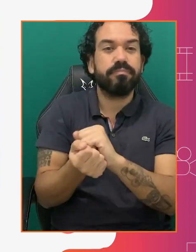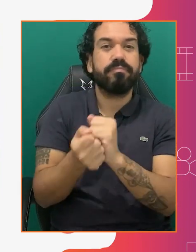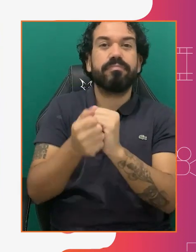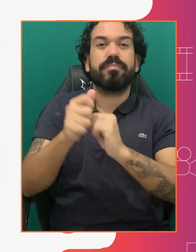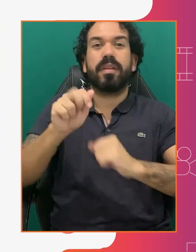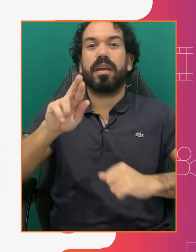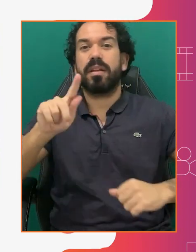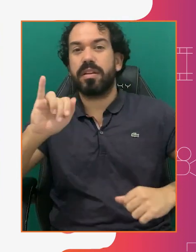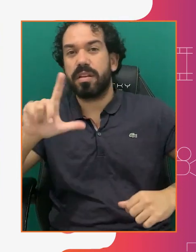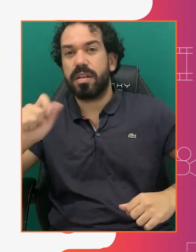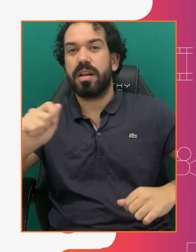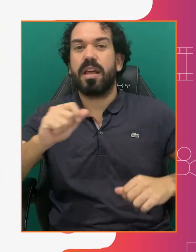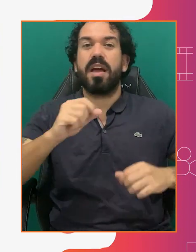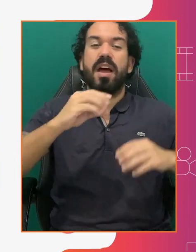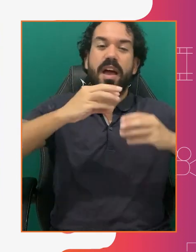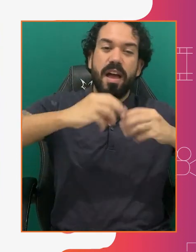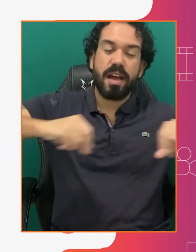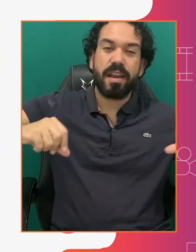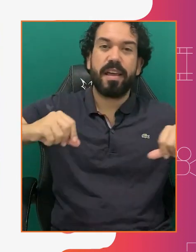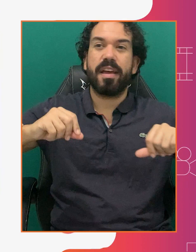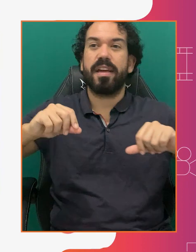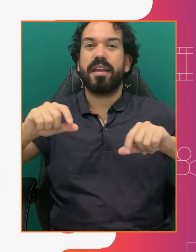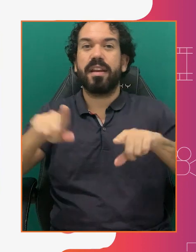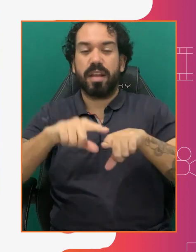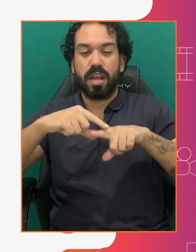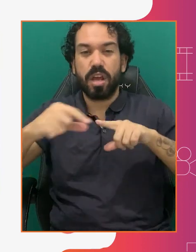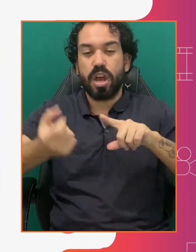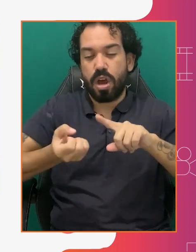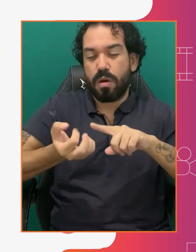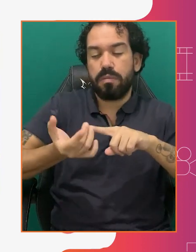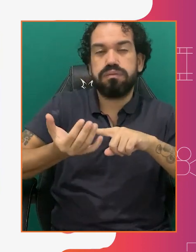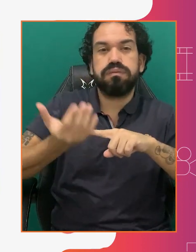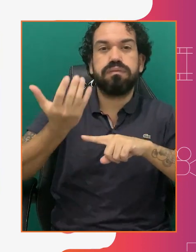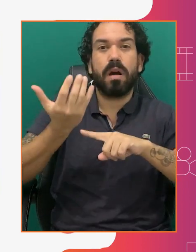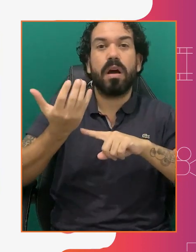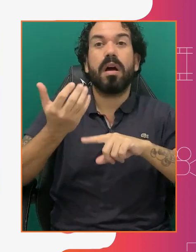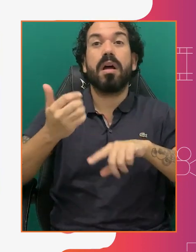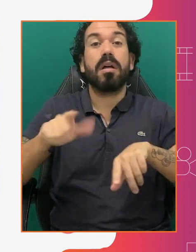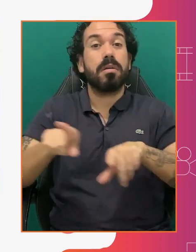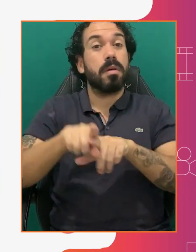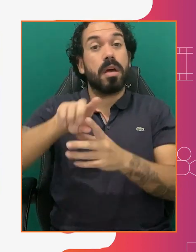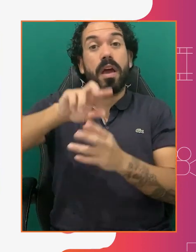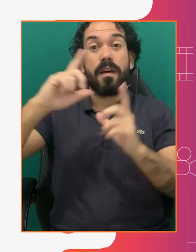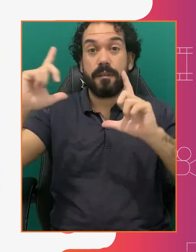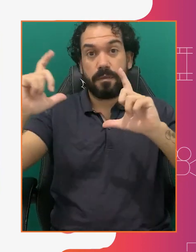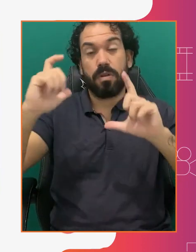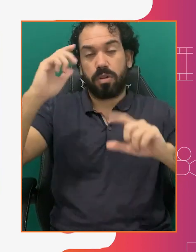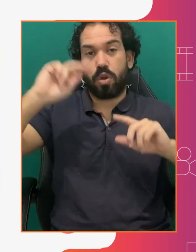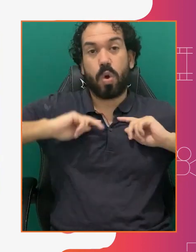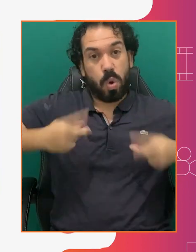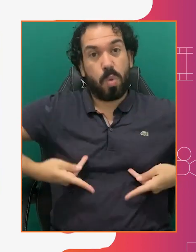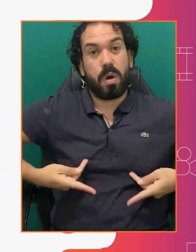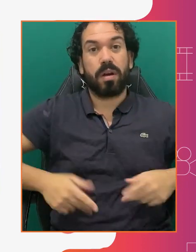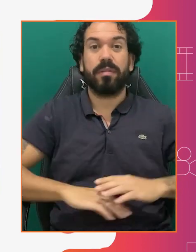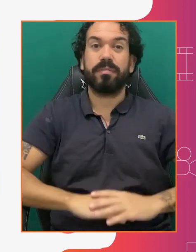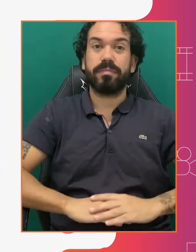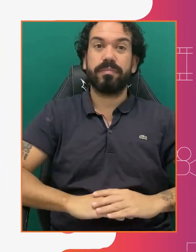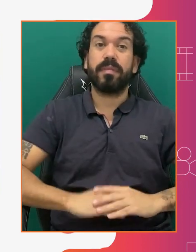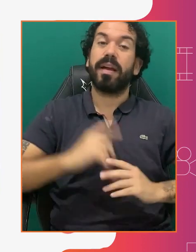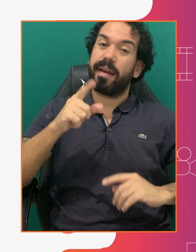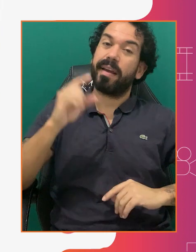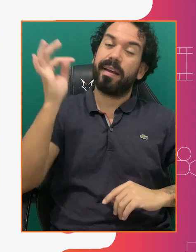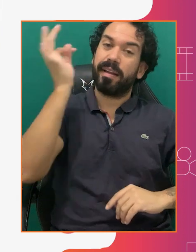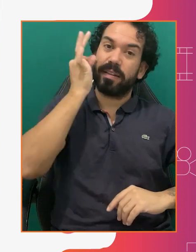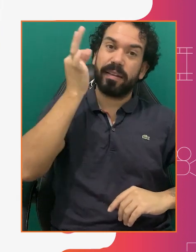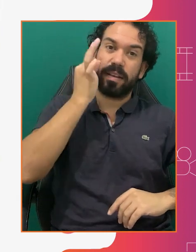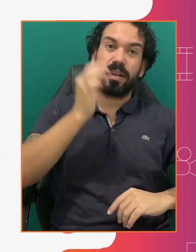argila, areia, escultura, palitos de fósforo ou até mesmo fotos de seres humanos. Esse é o caso